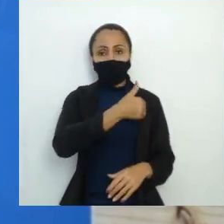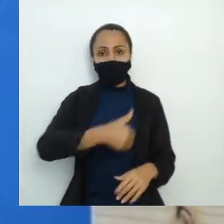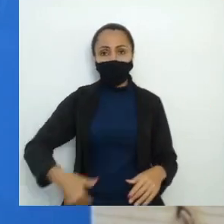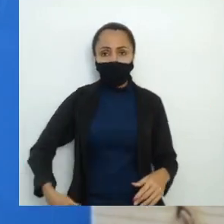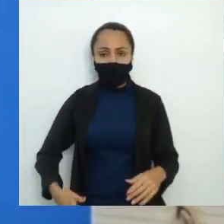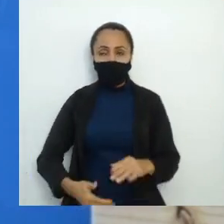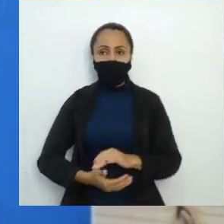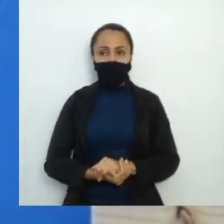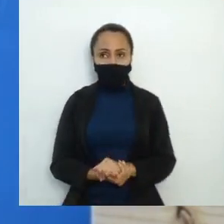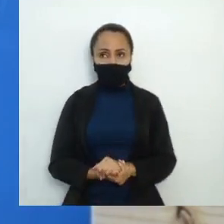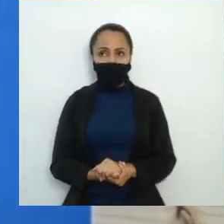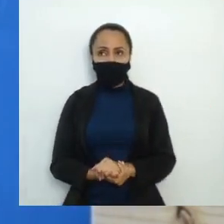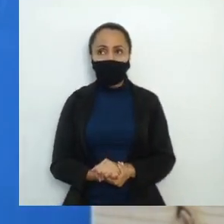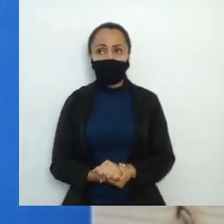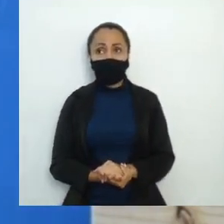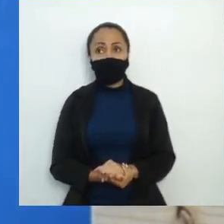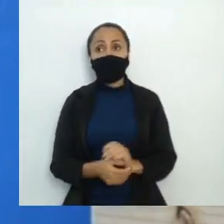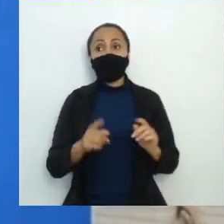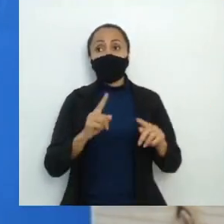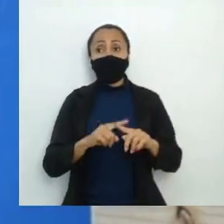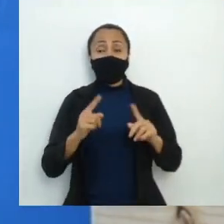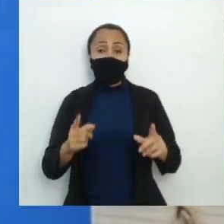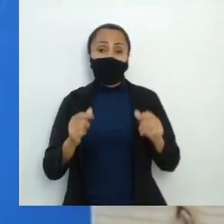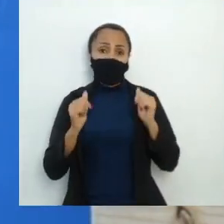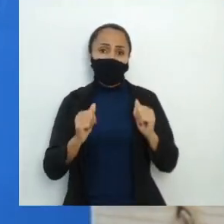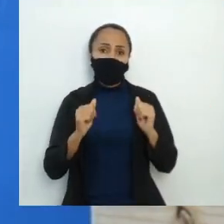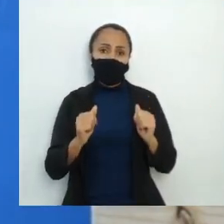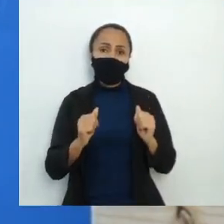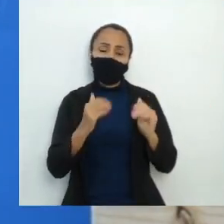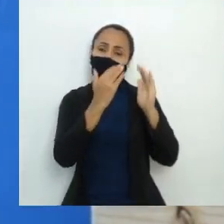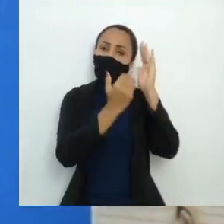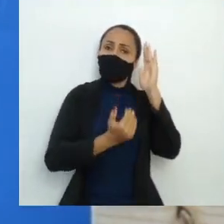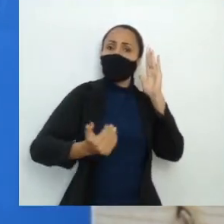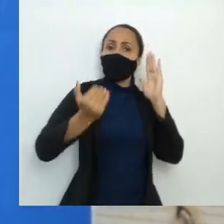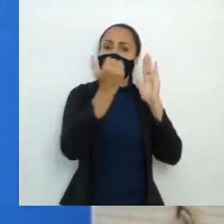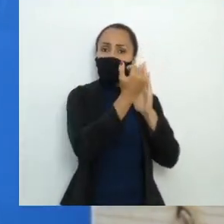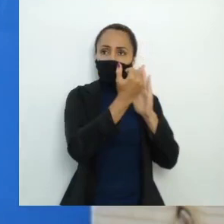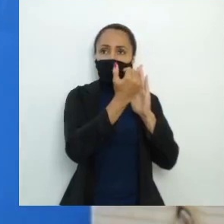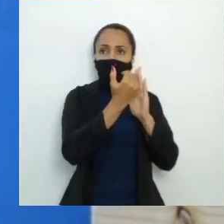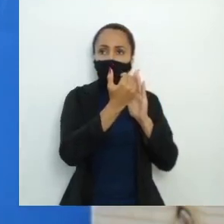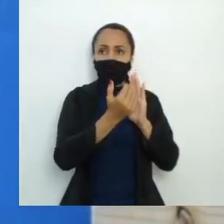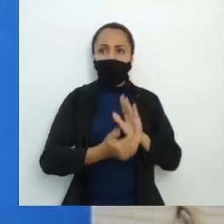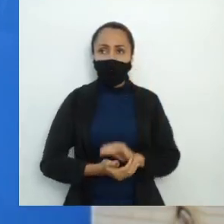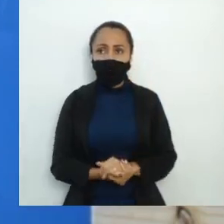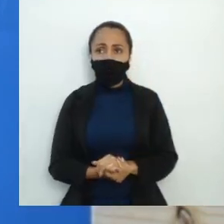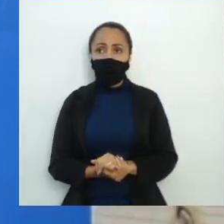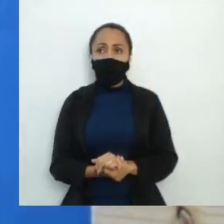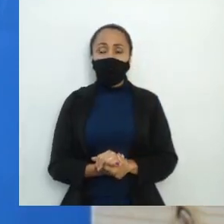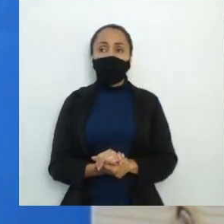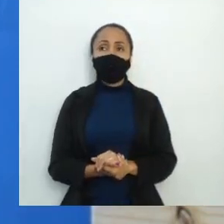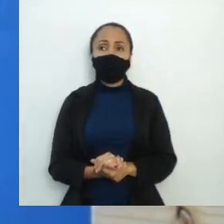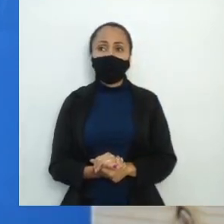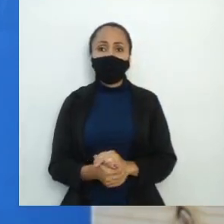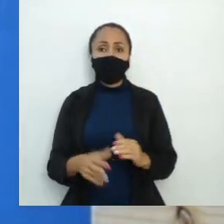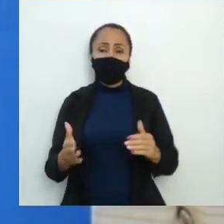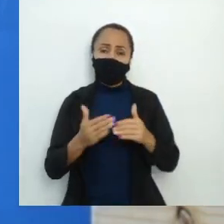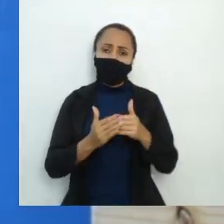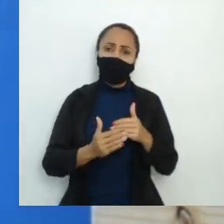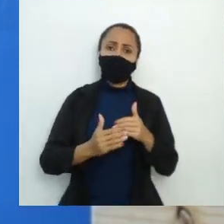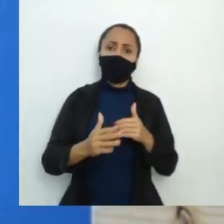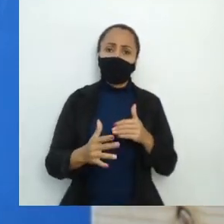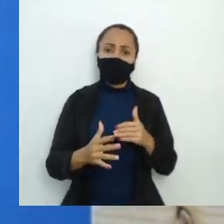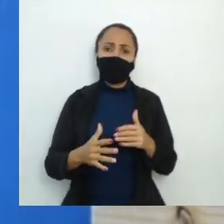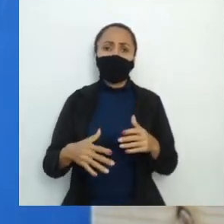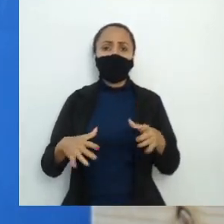Cromwell. Certo? Mas o poder subiu a cabeça. Oliver Cromwell, que era fechadinho com a galera do povão, começou a agir de forma